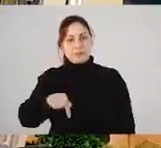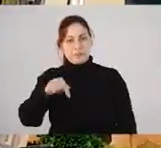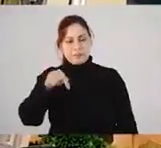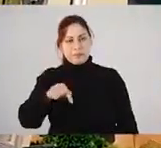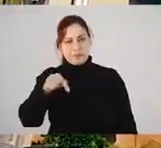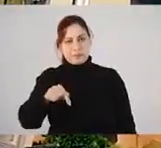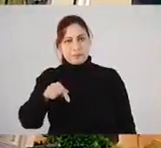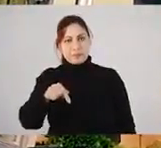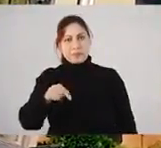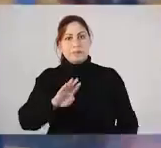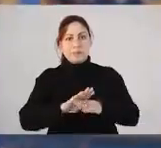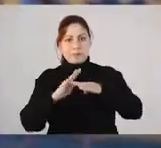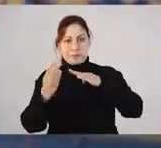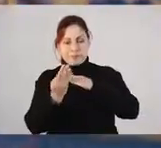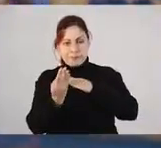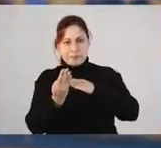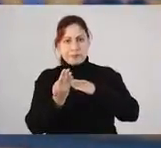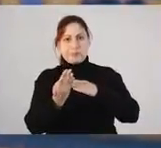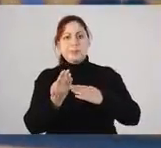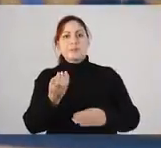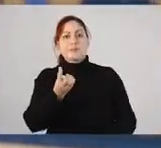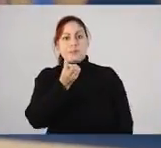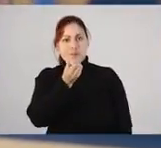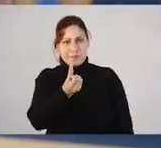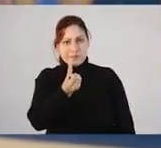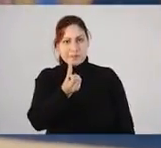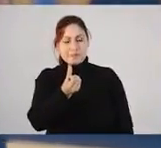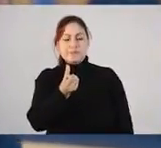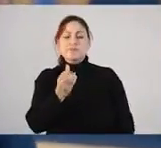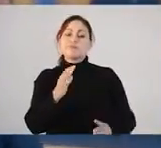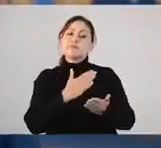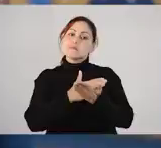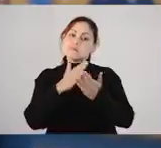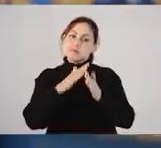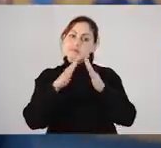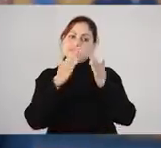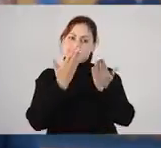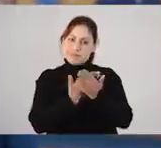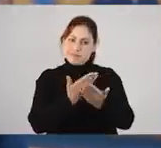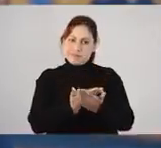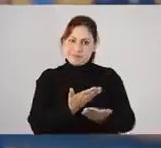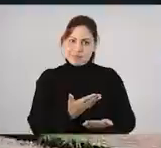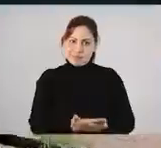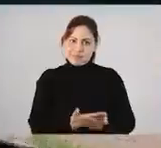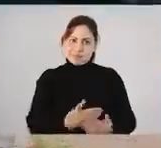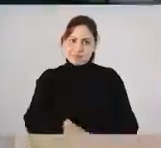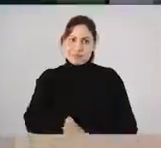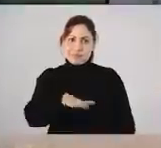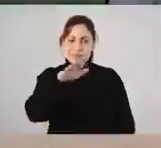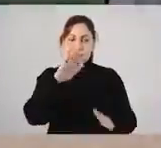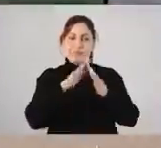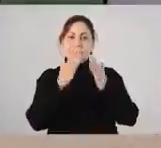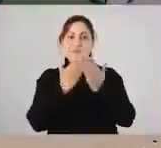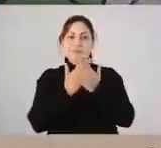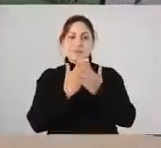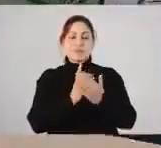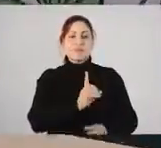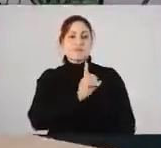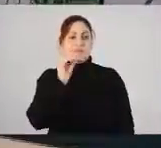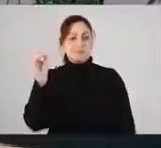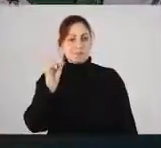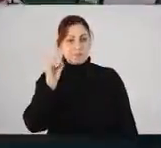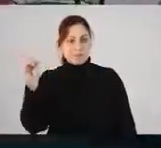E foi aqui na Barcelona que eu tive os meus primeiros contatos com as letras. Fui alfabetizado nessa